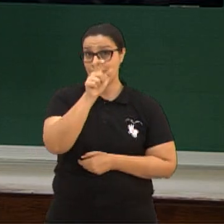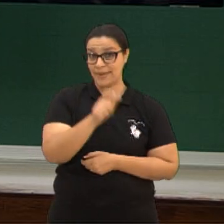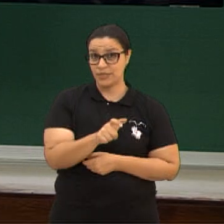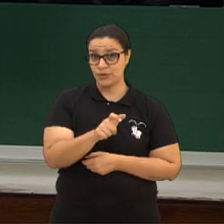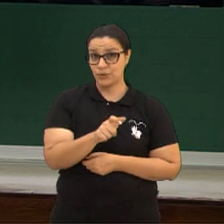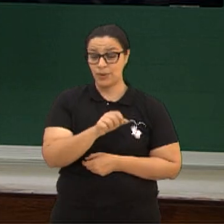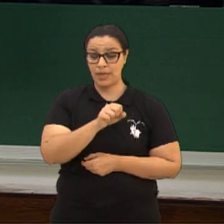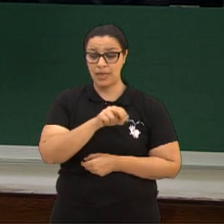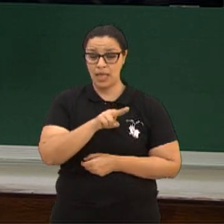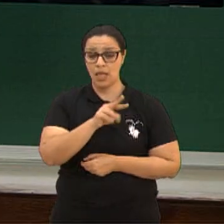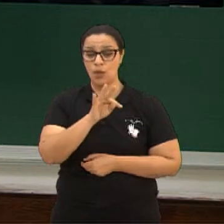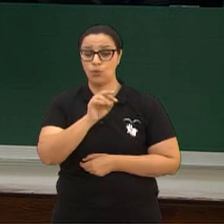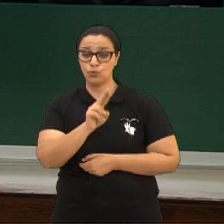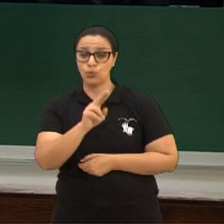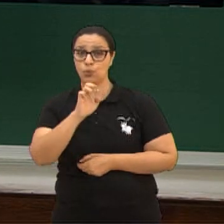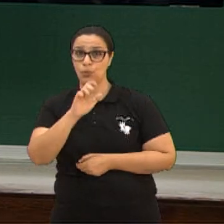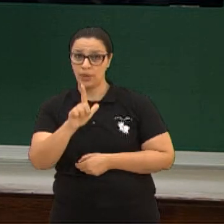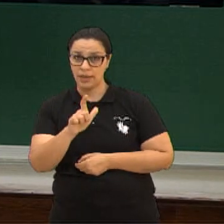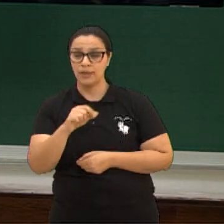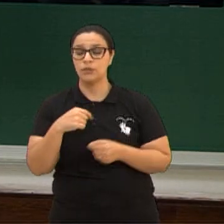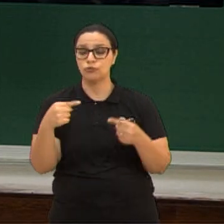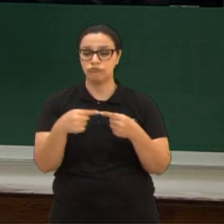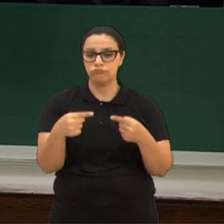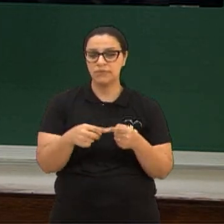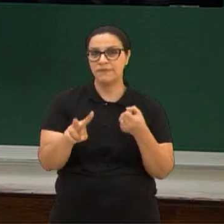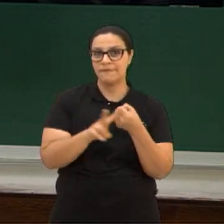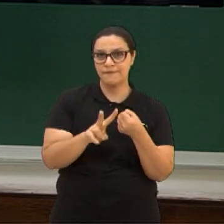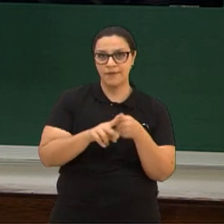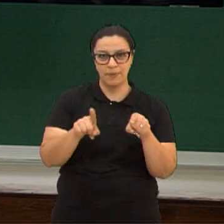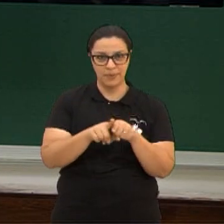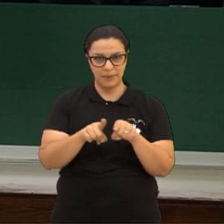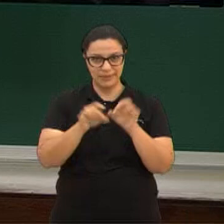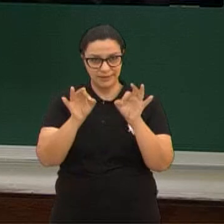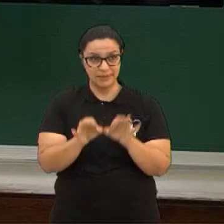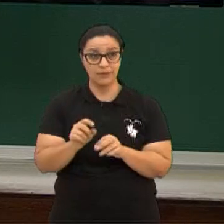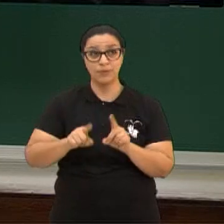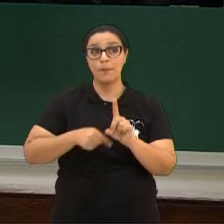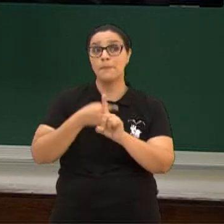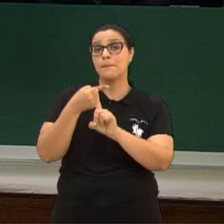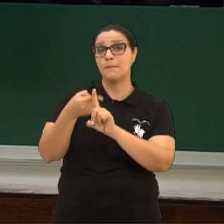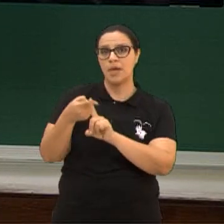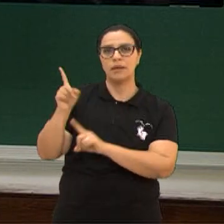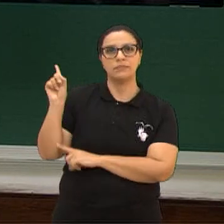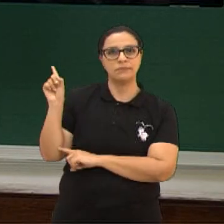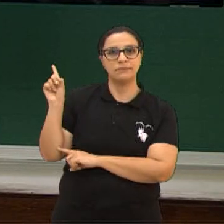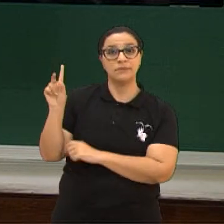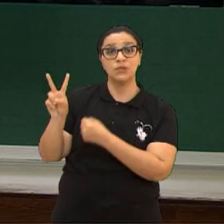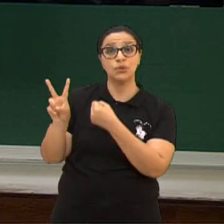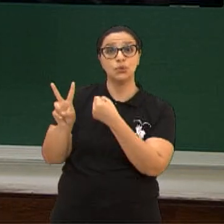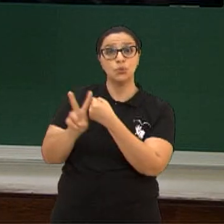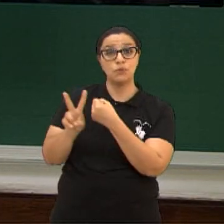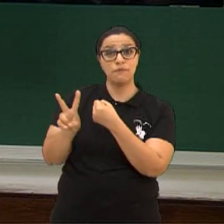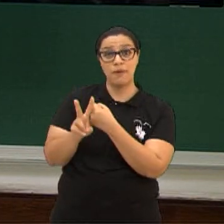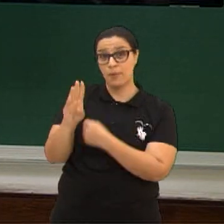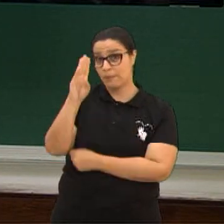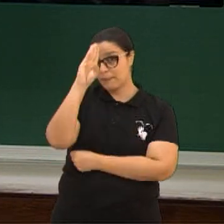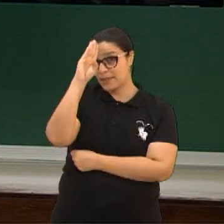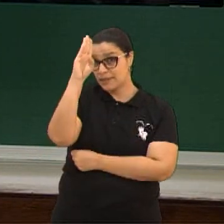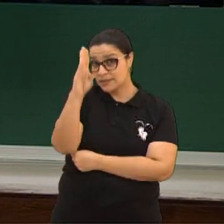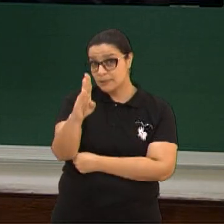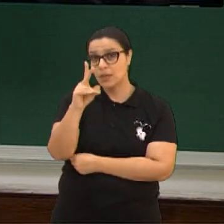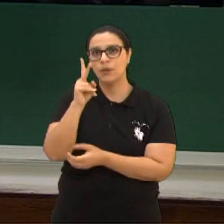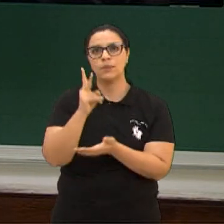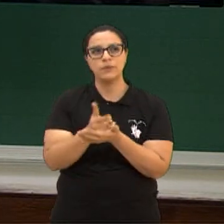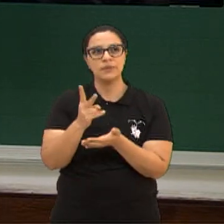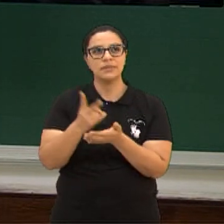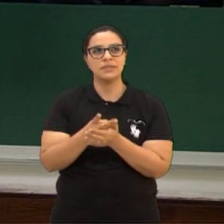é importante, é assim que começa o nosso Present Continuous. Mas o verbo principal, que